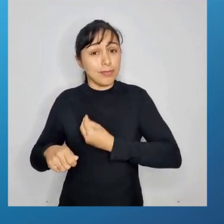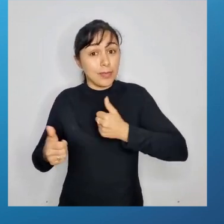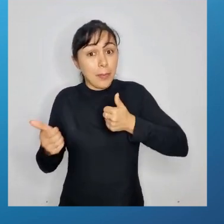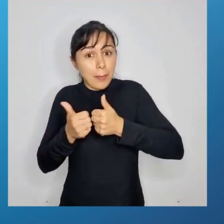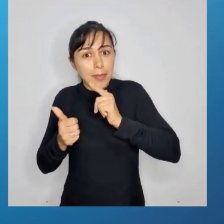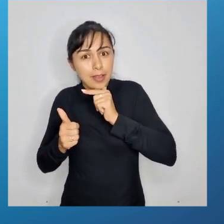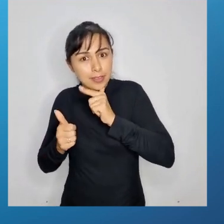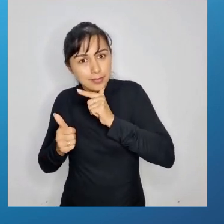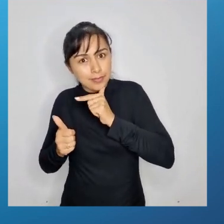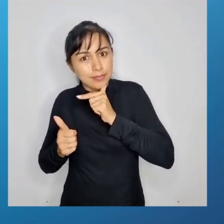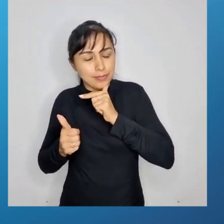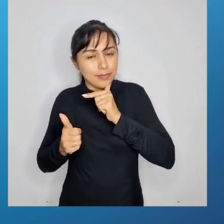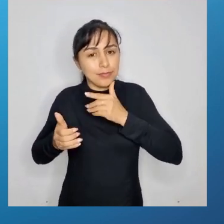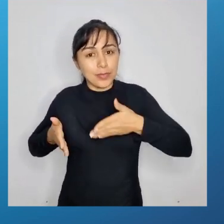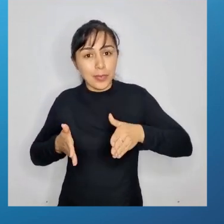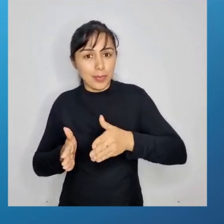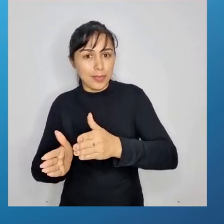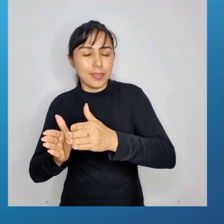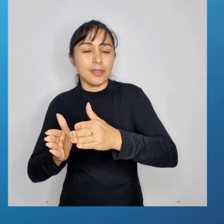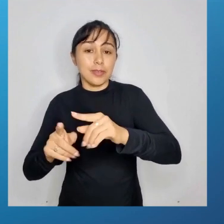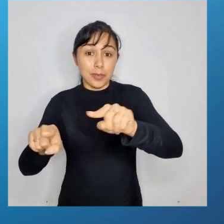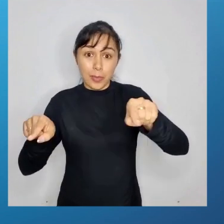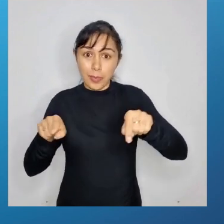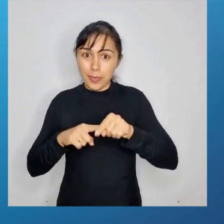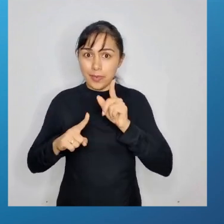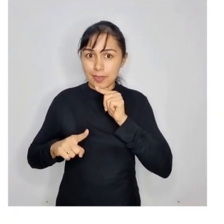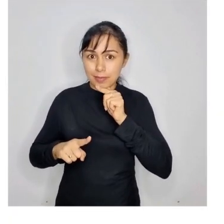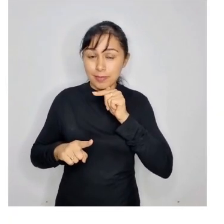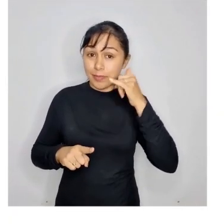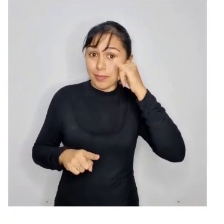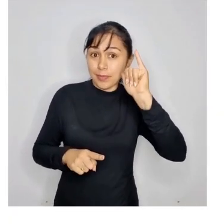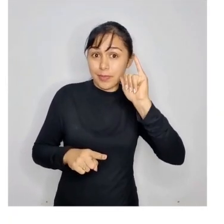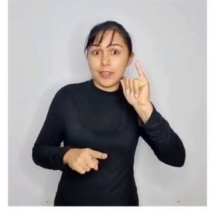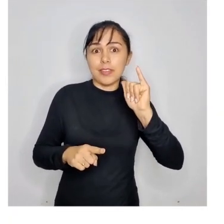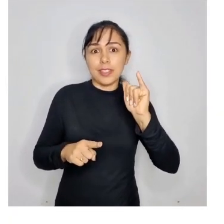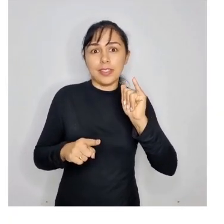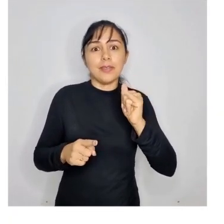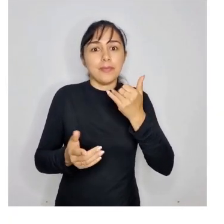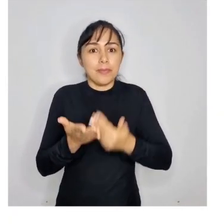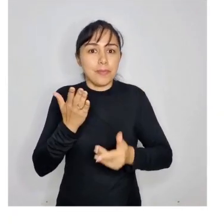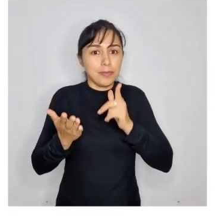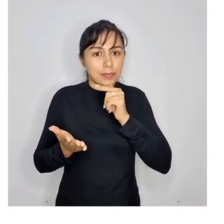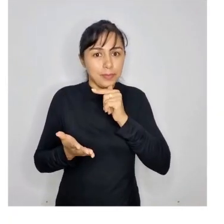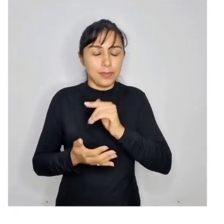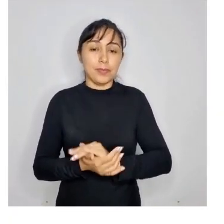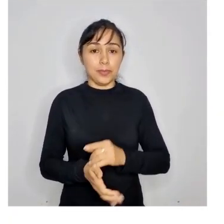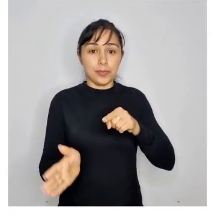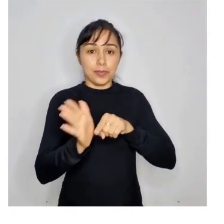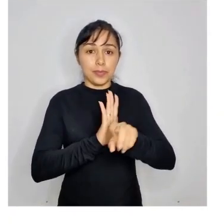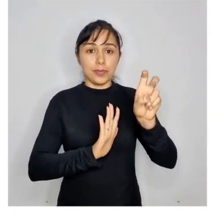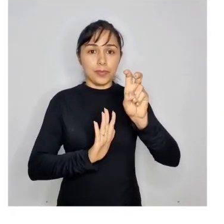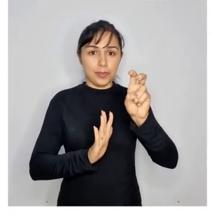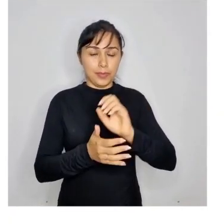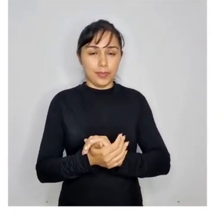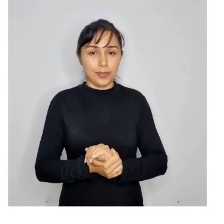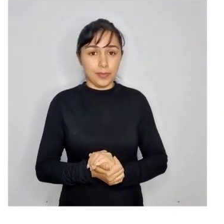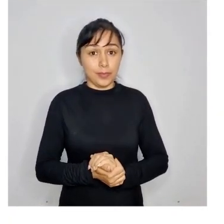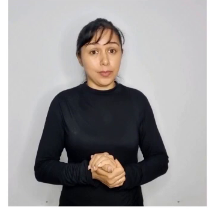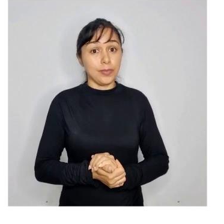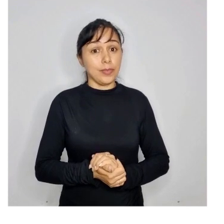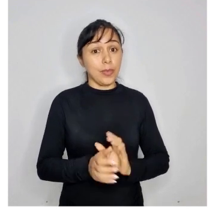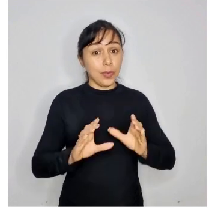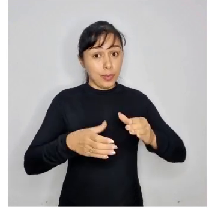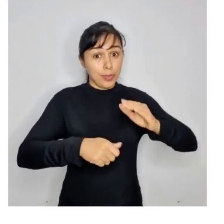lagos ou rios, evitando assim a sua desidratação. 5. Sapos e rãs estão desaparecendo